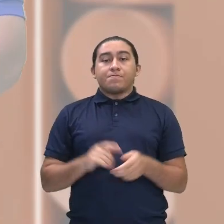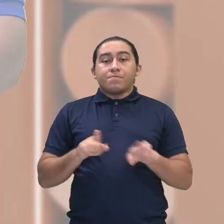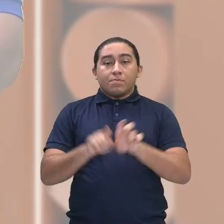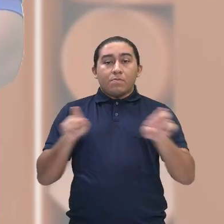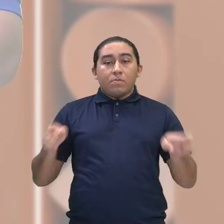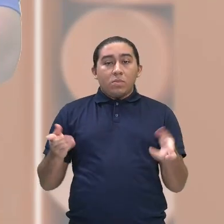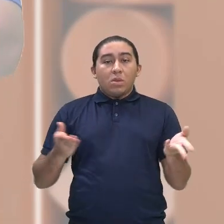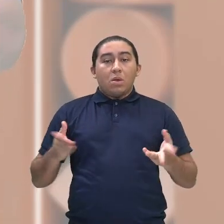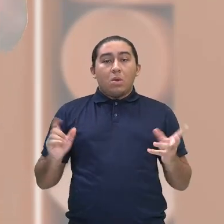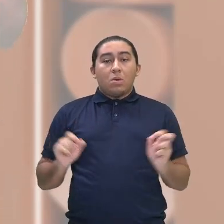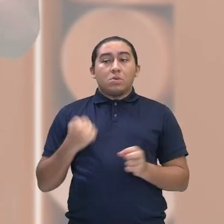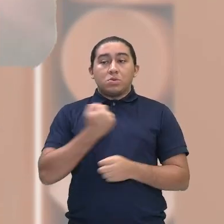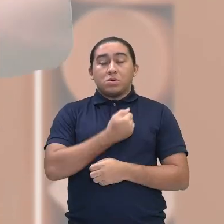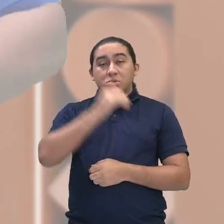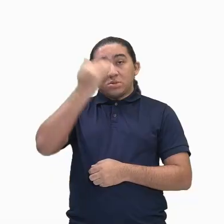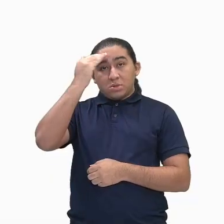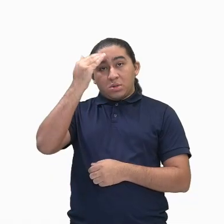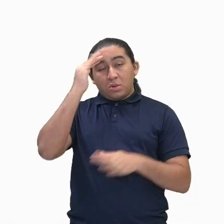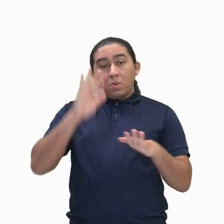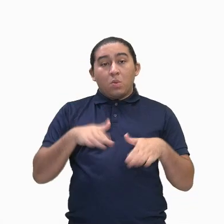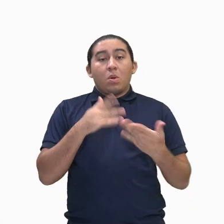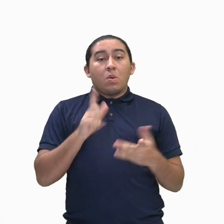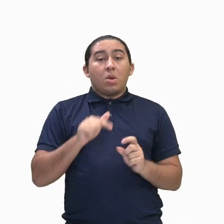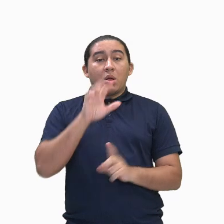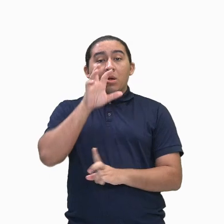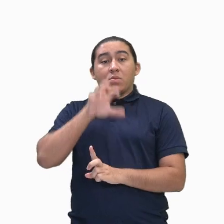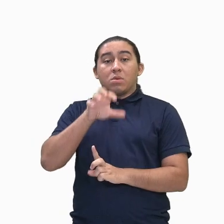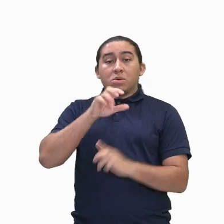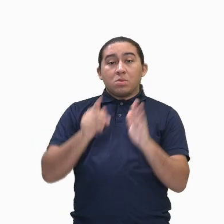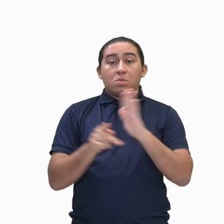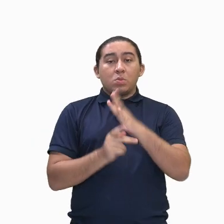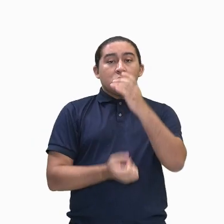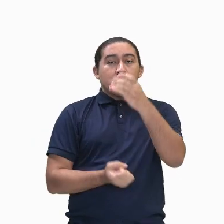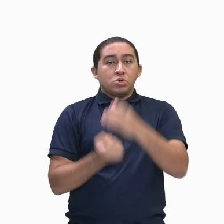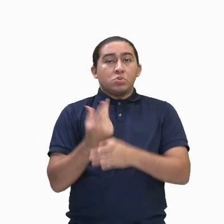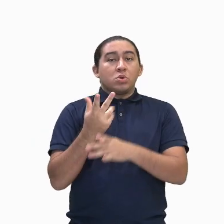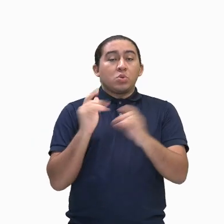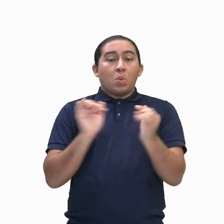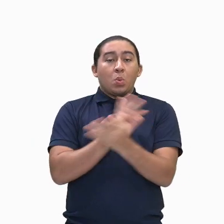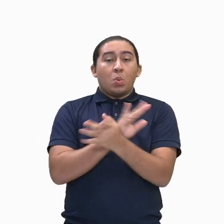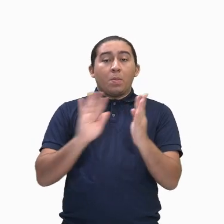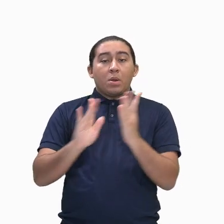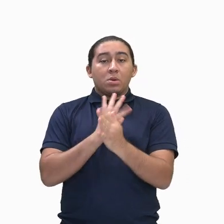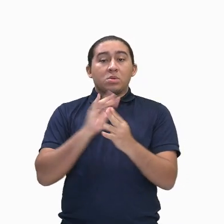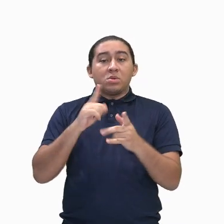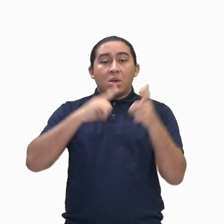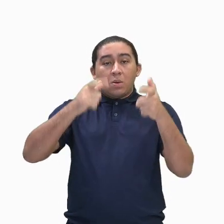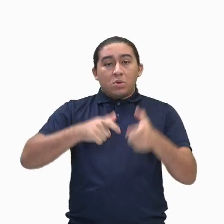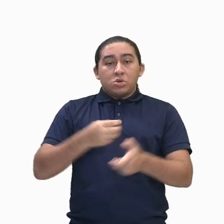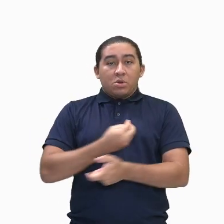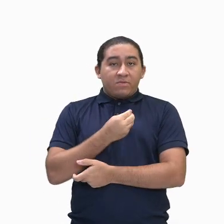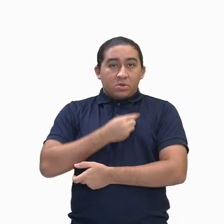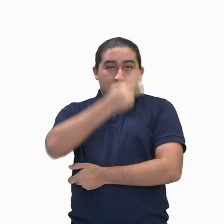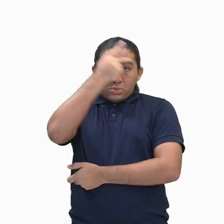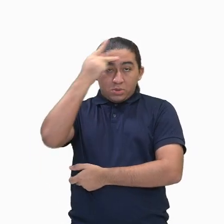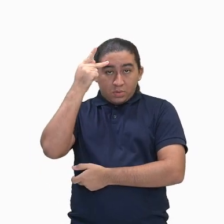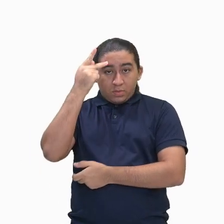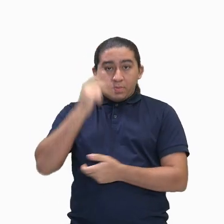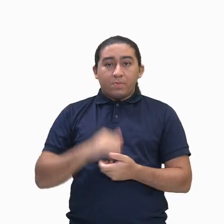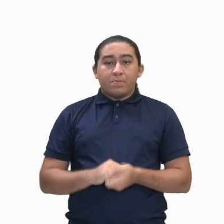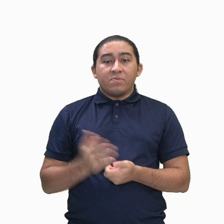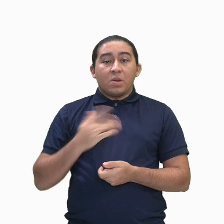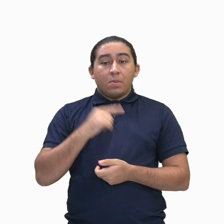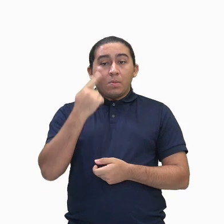partir disso tudo, quais serão os impactos que o ressurgimento urbano vai ter na vida das pessoas. Então, vamos